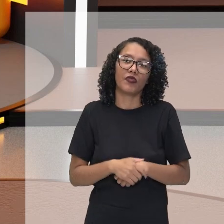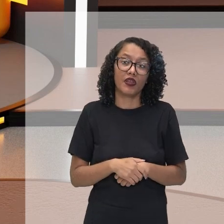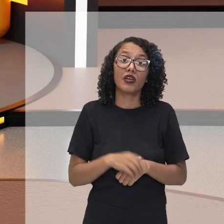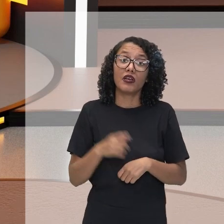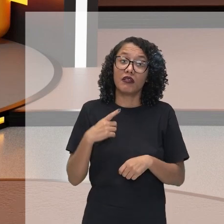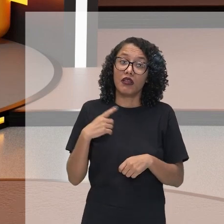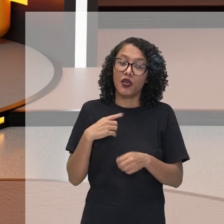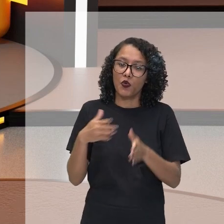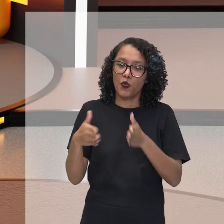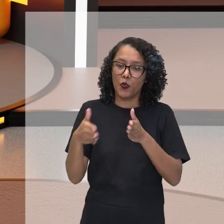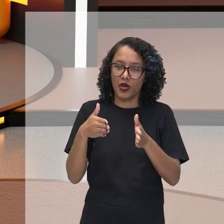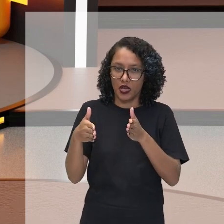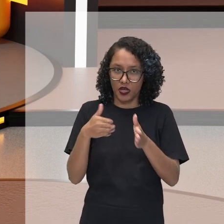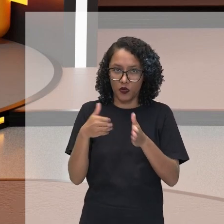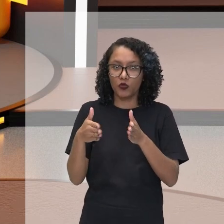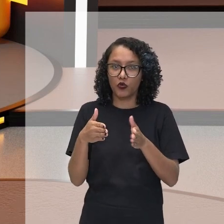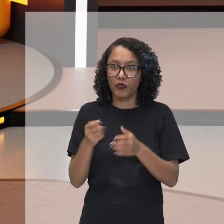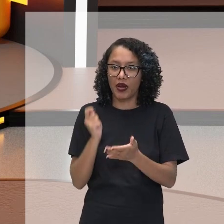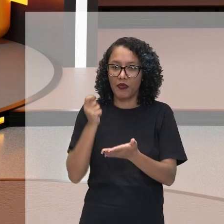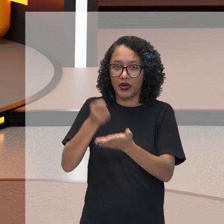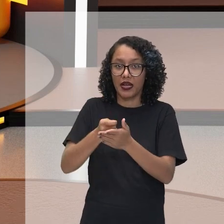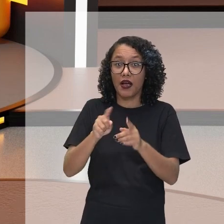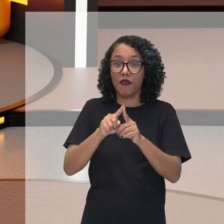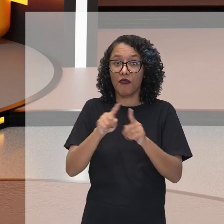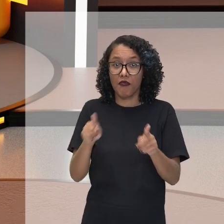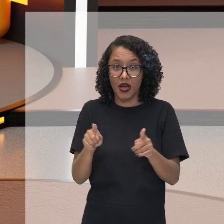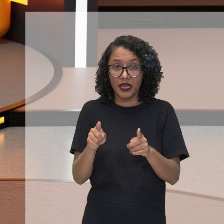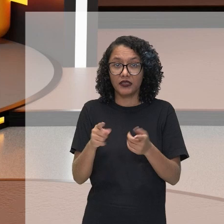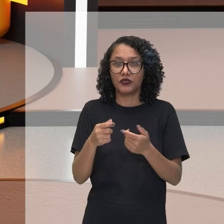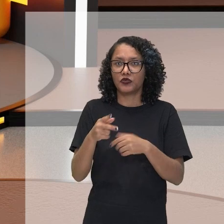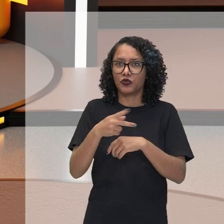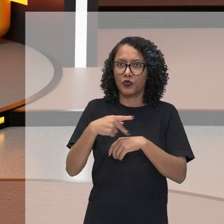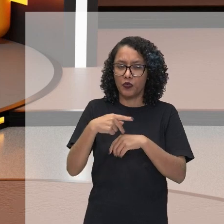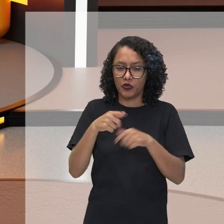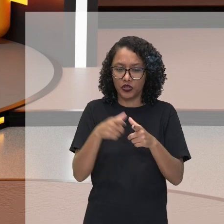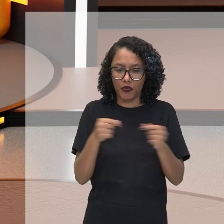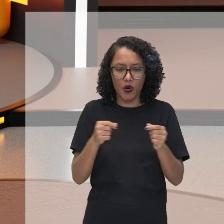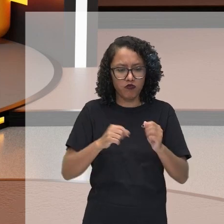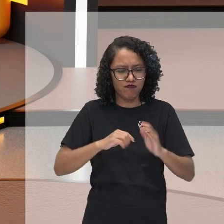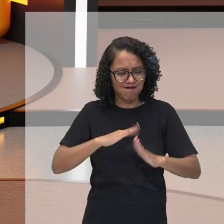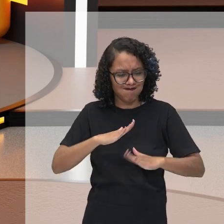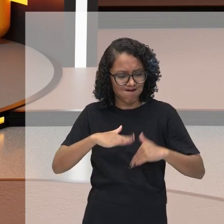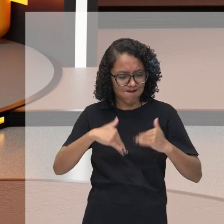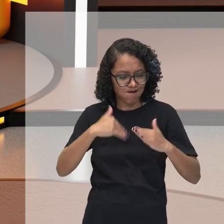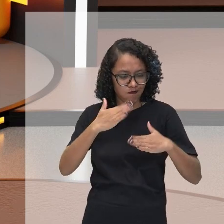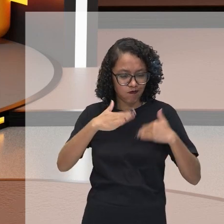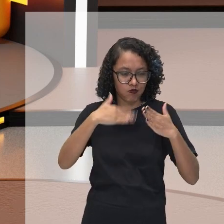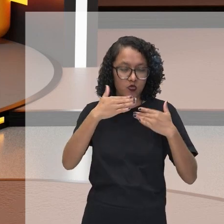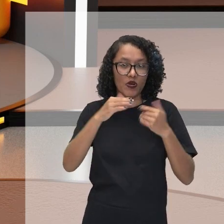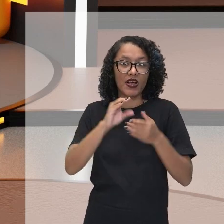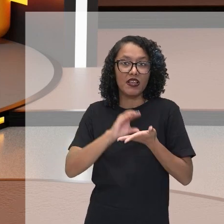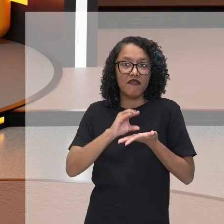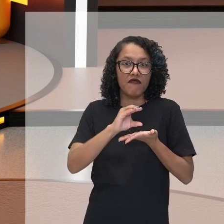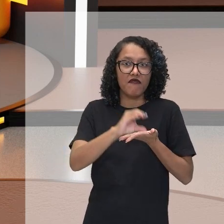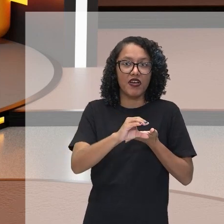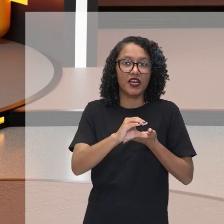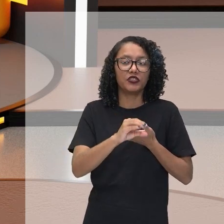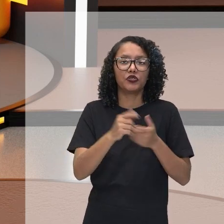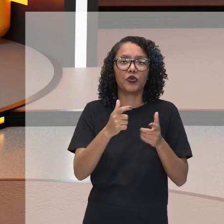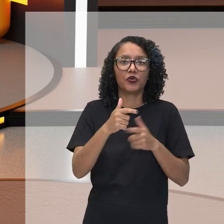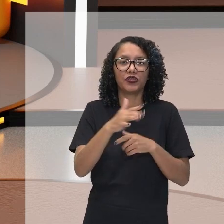para o Japão ele começa a se reerguer lá de baixo, ele acaba investindo em quê? Na parte